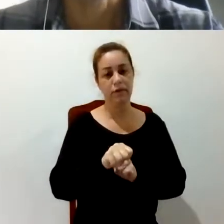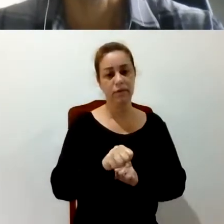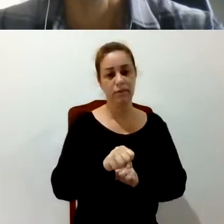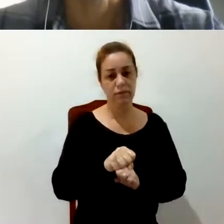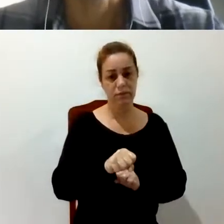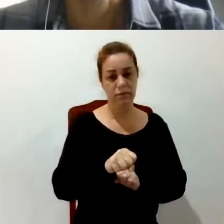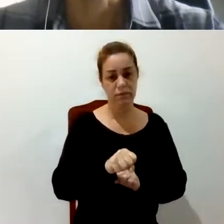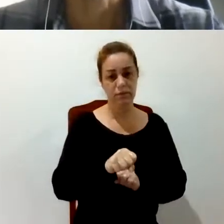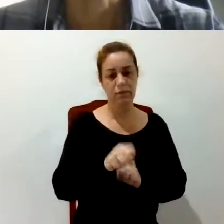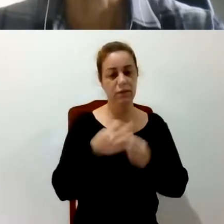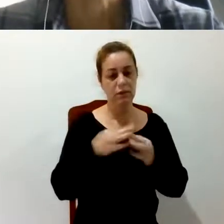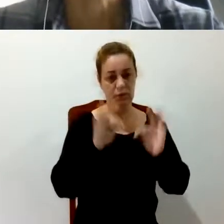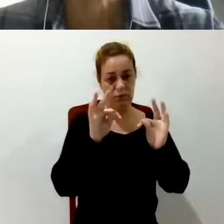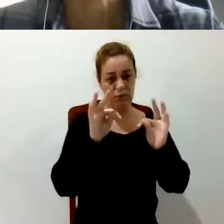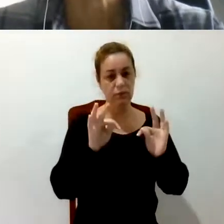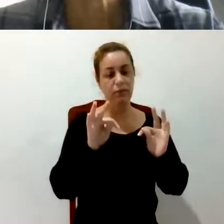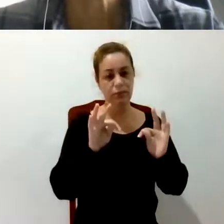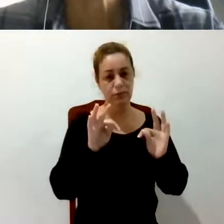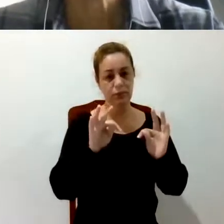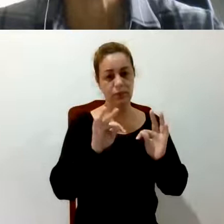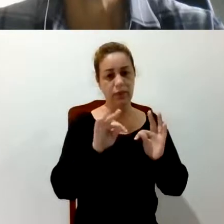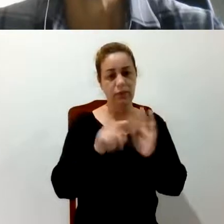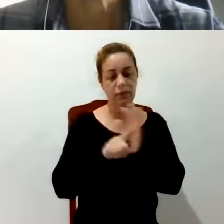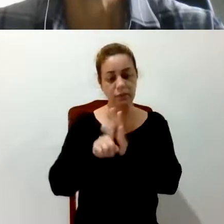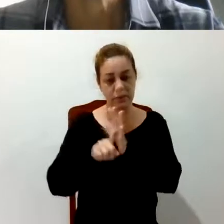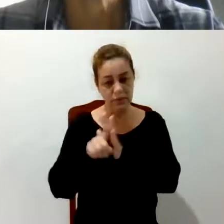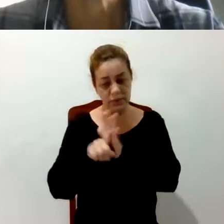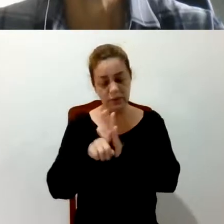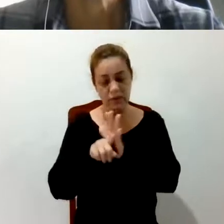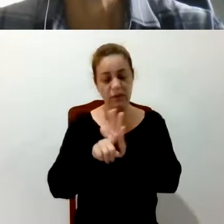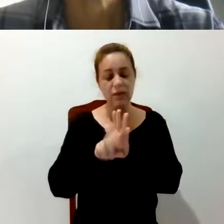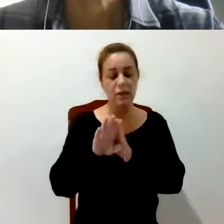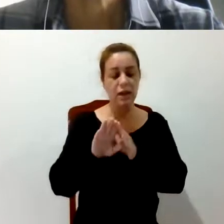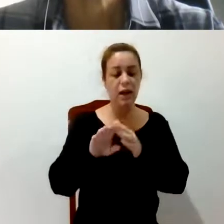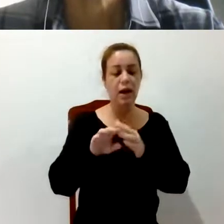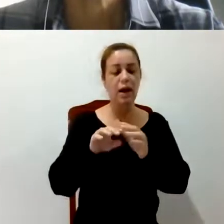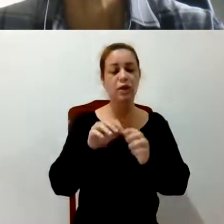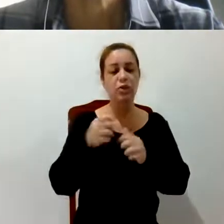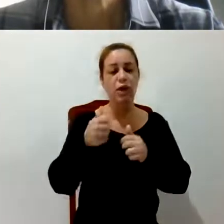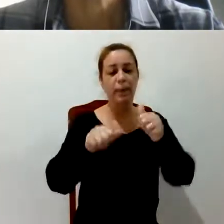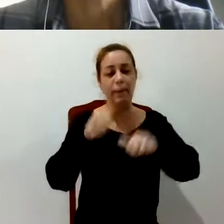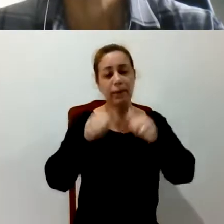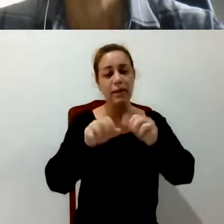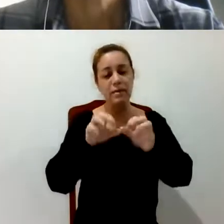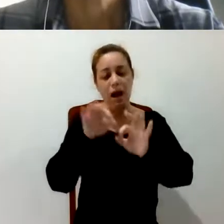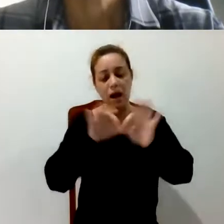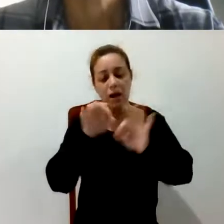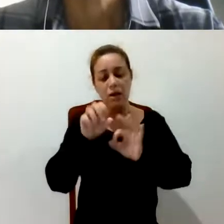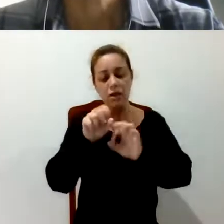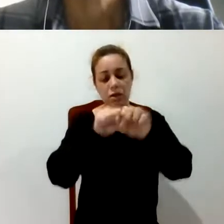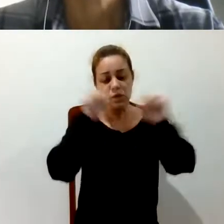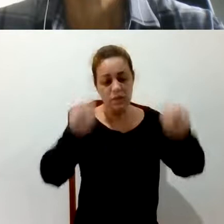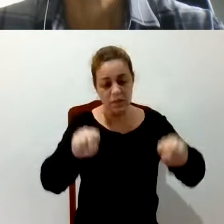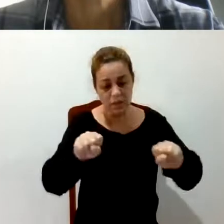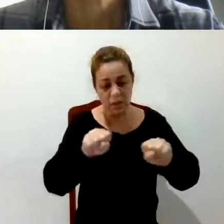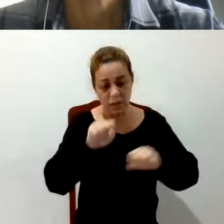é tecnólogo em análise e desenvolvimento de sistemas, né? E tenho a especialização em